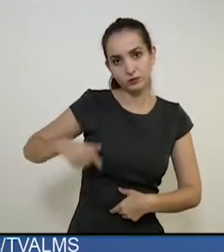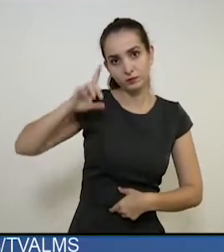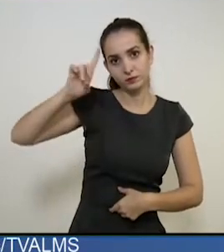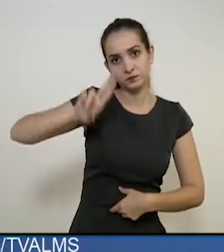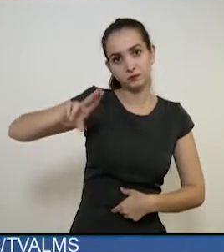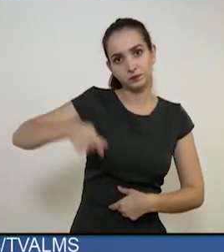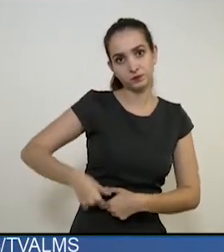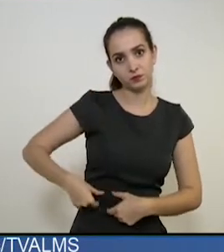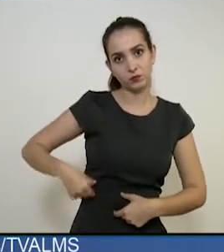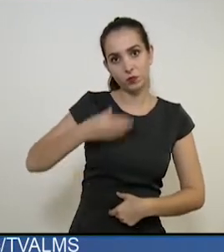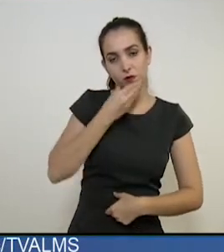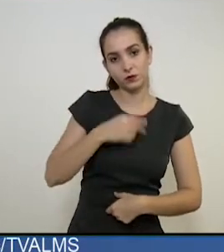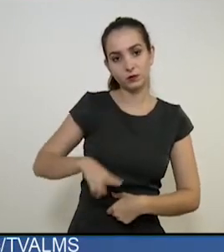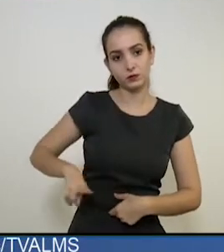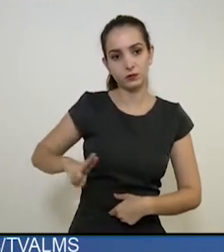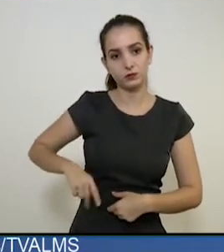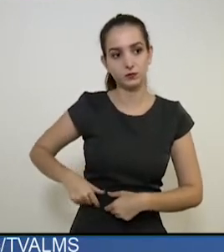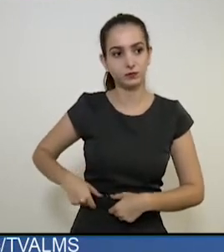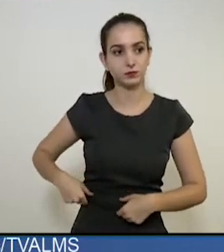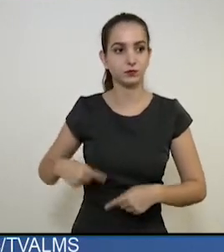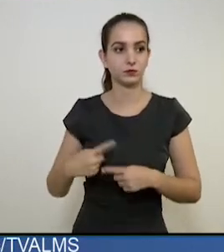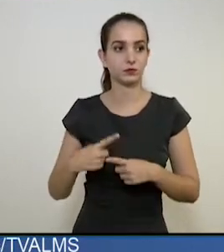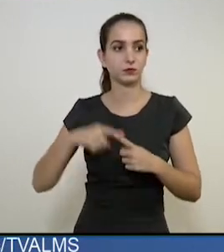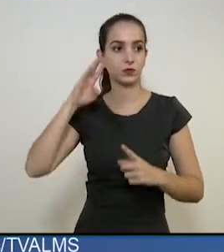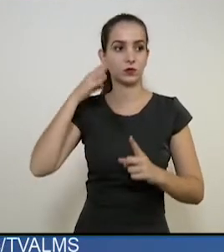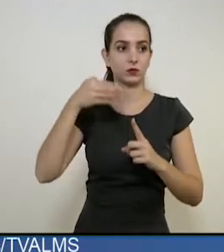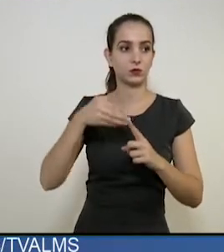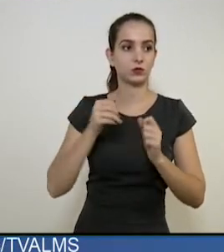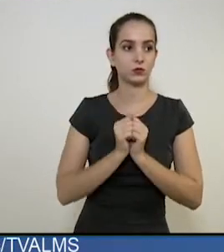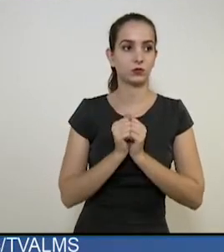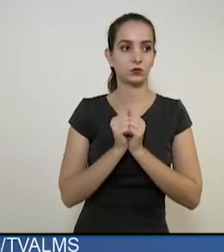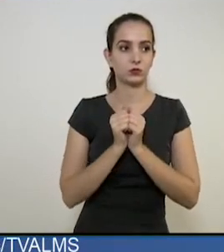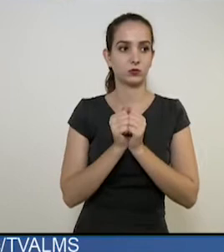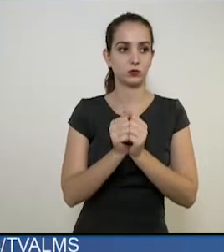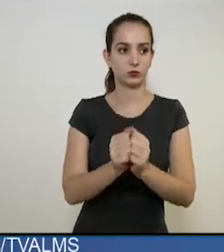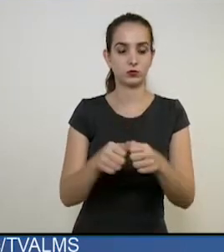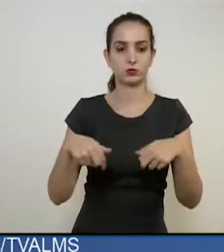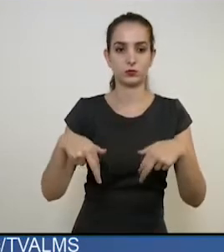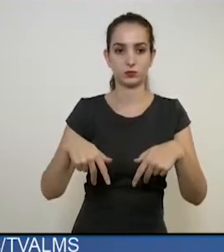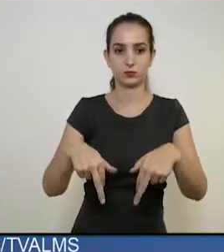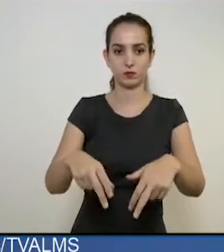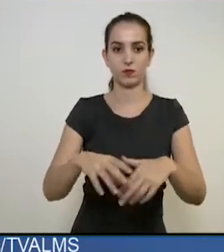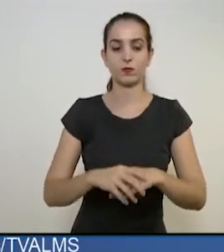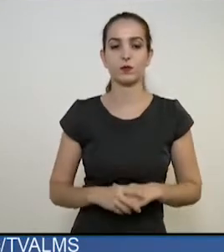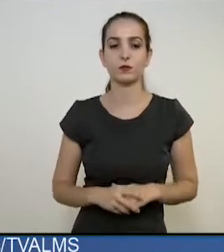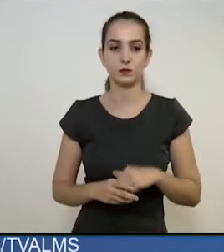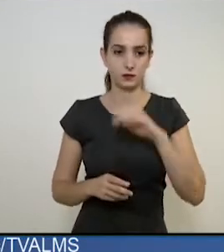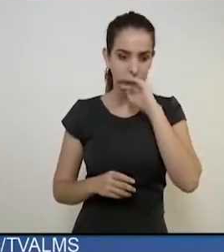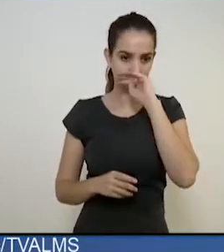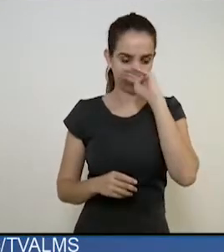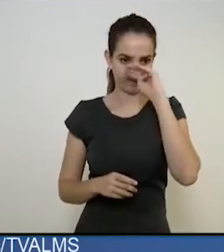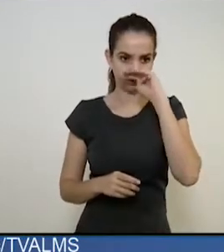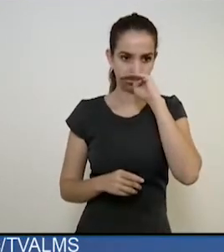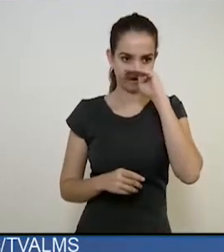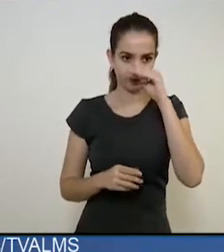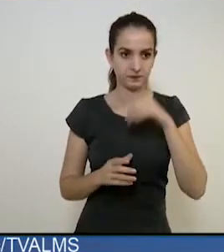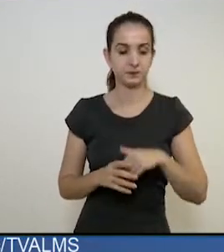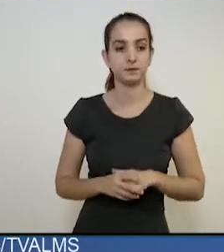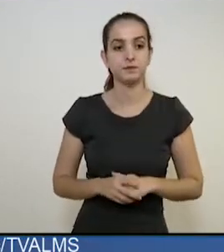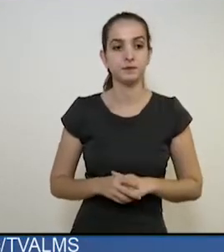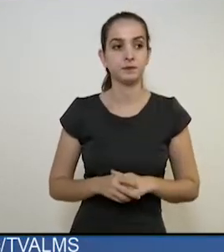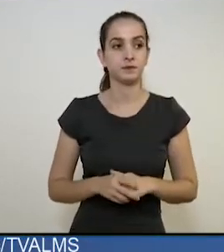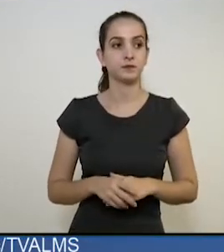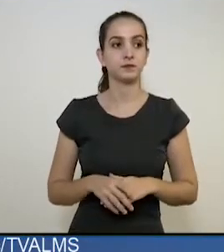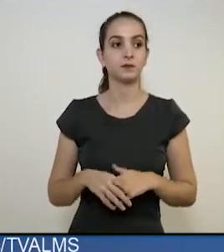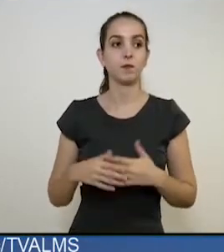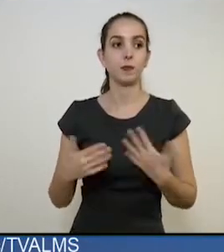de que pudesse estar realmente caminhando juntas. E quando Vossa Excelência faz aqui uma